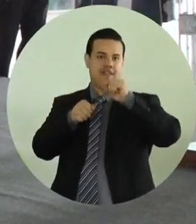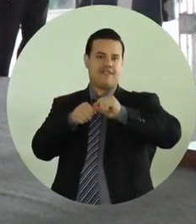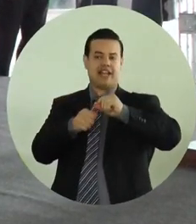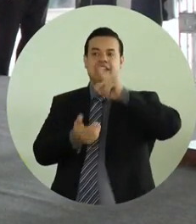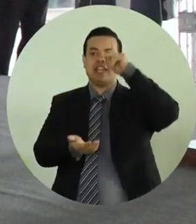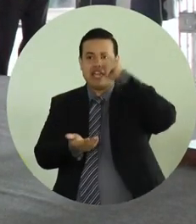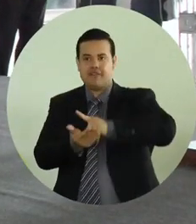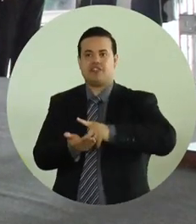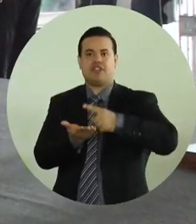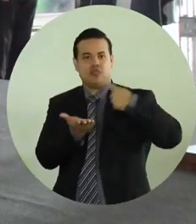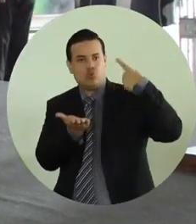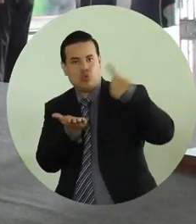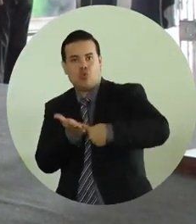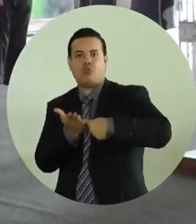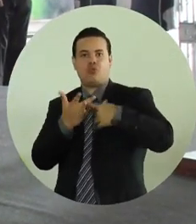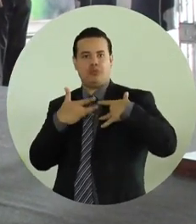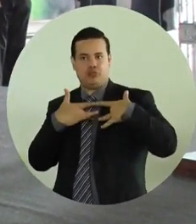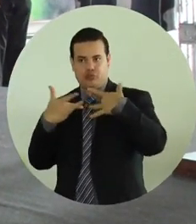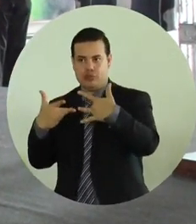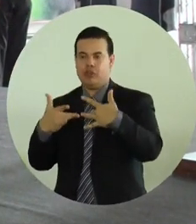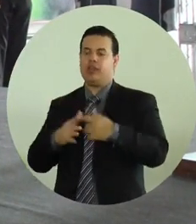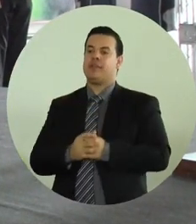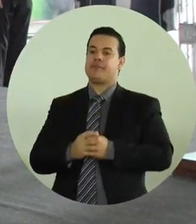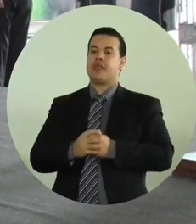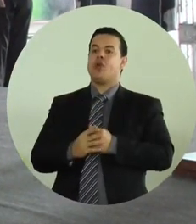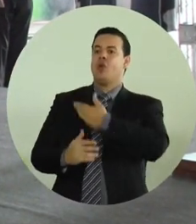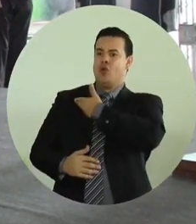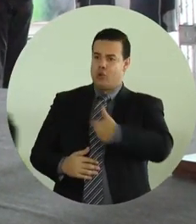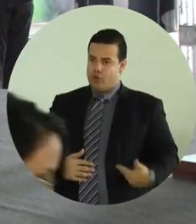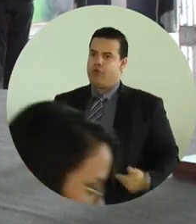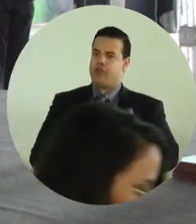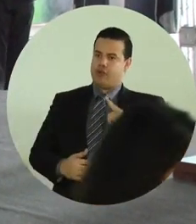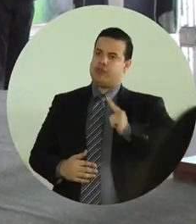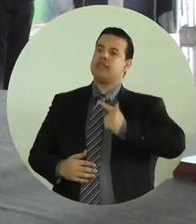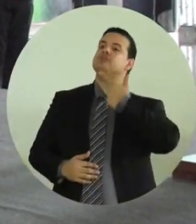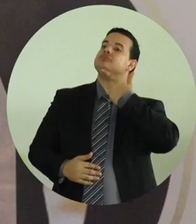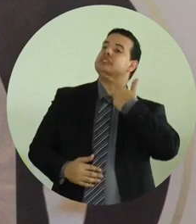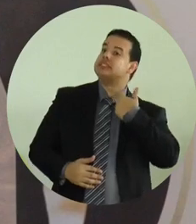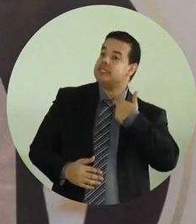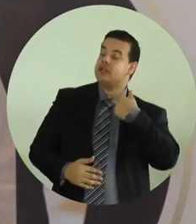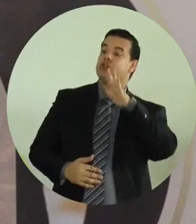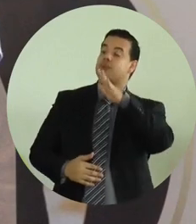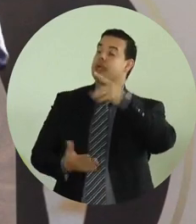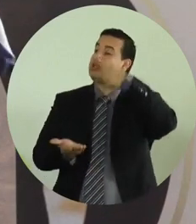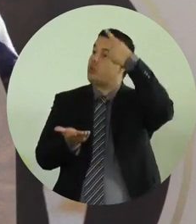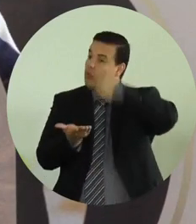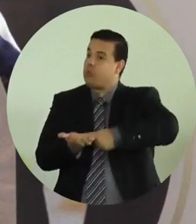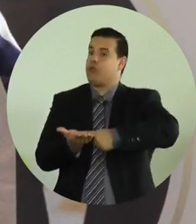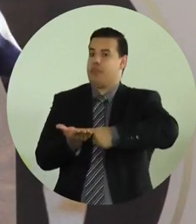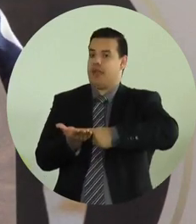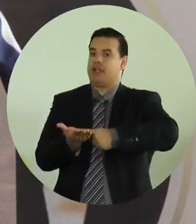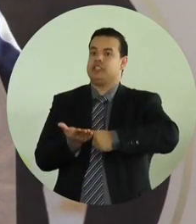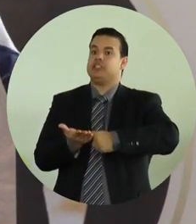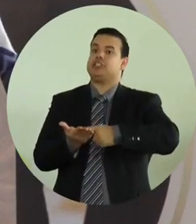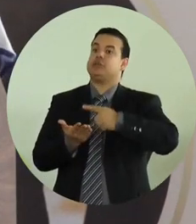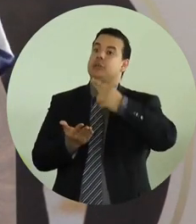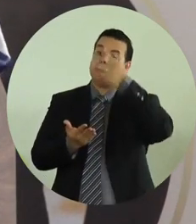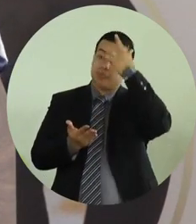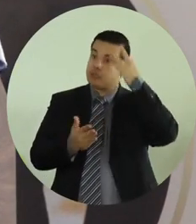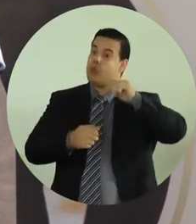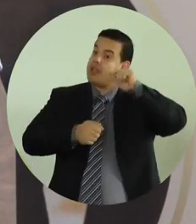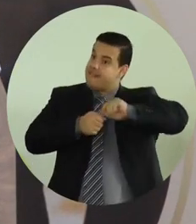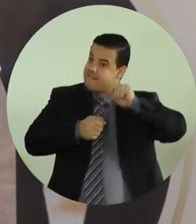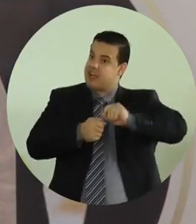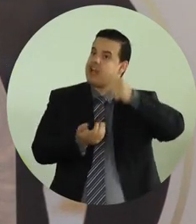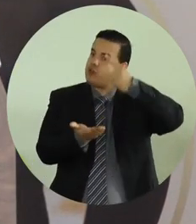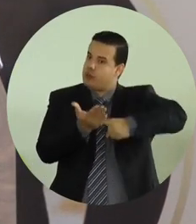efetivação do compromisso. O governo pode ter o desejo, mas quem compromete, quem efetiva o